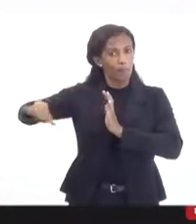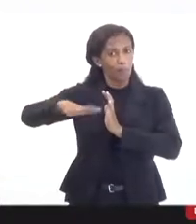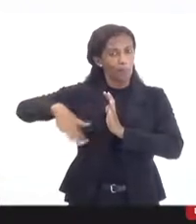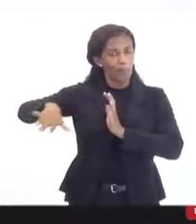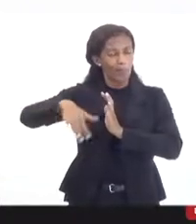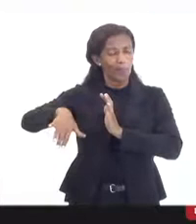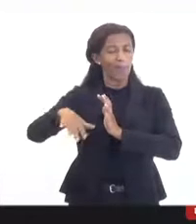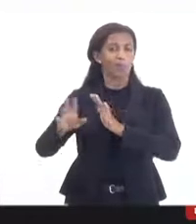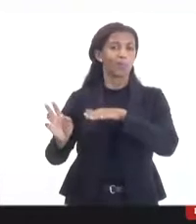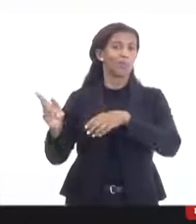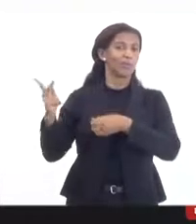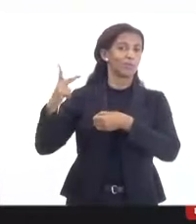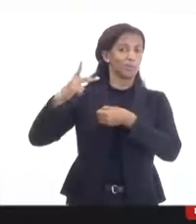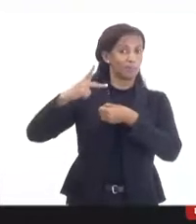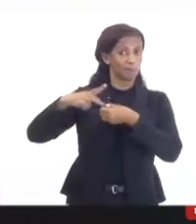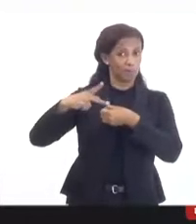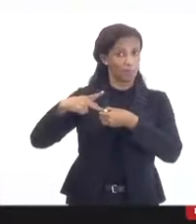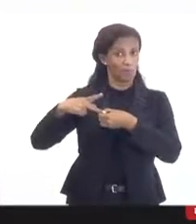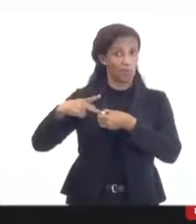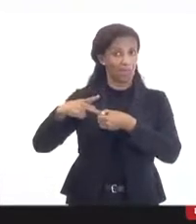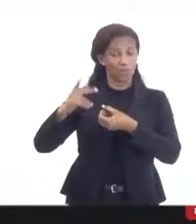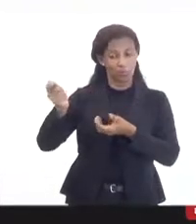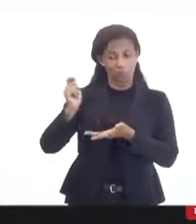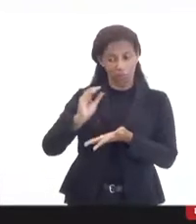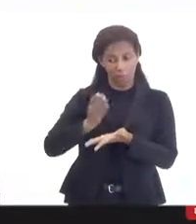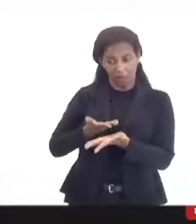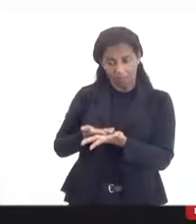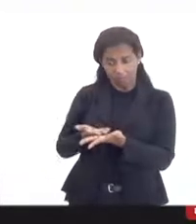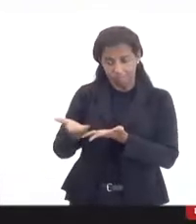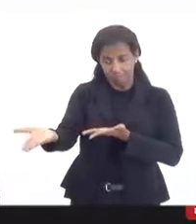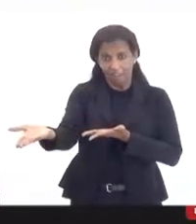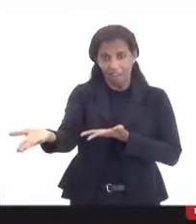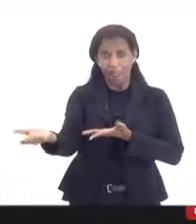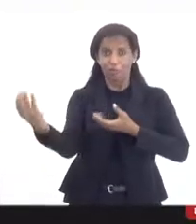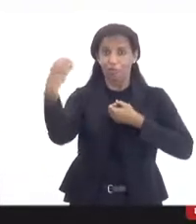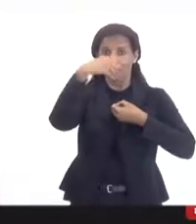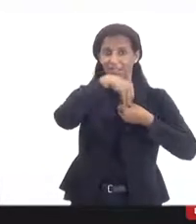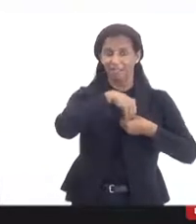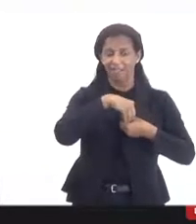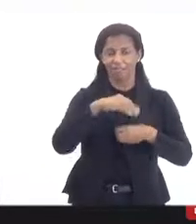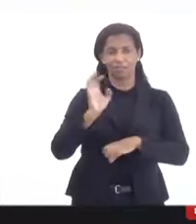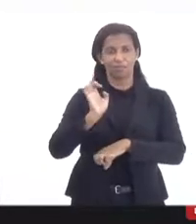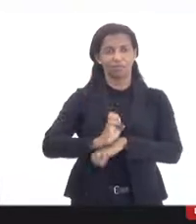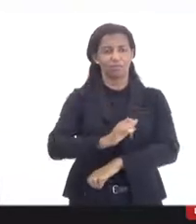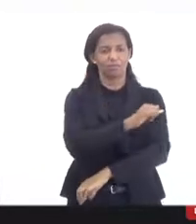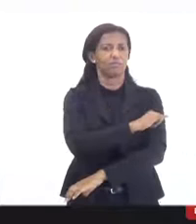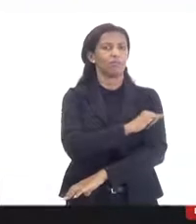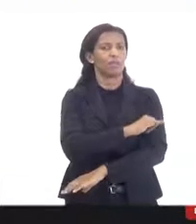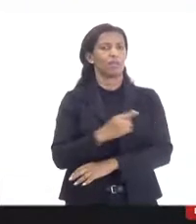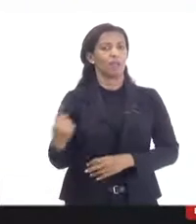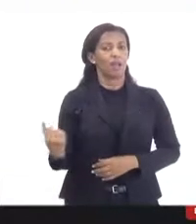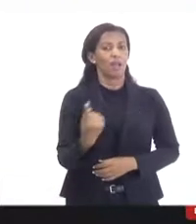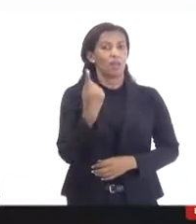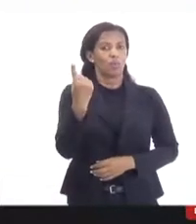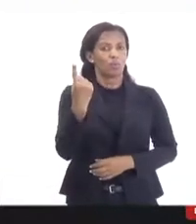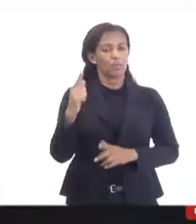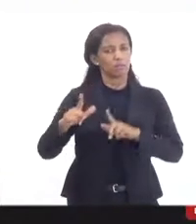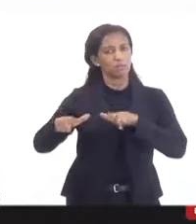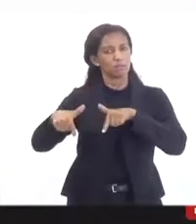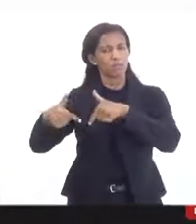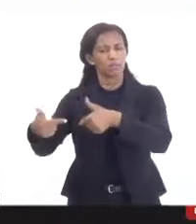verdade, a Petrobras, quando deu saída, ela deu saída interna, dentro do Estado do Rio de Janeiro. A única operação